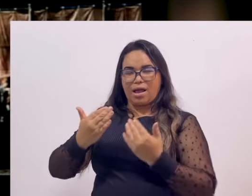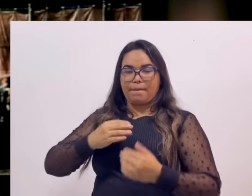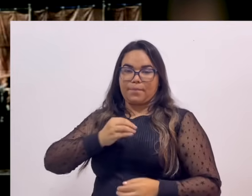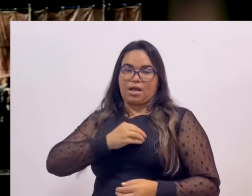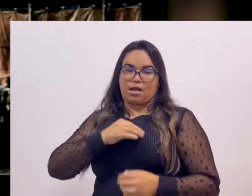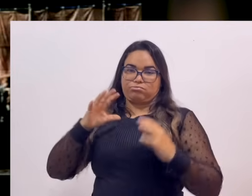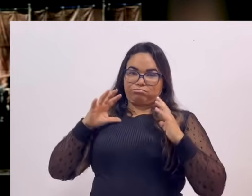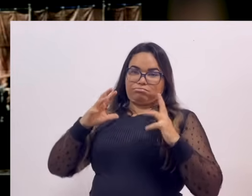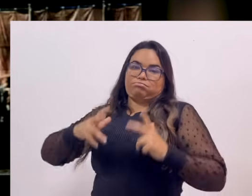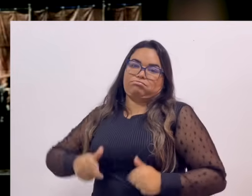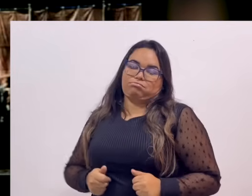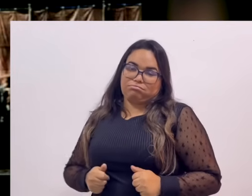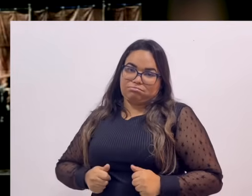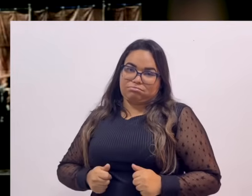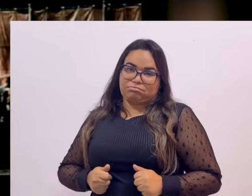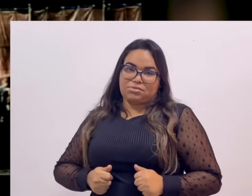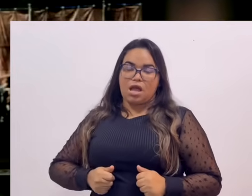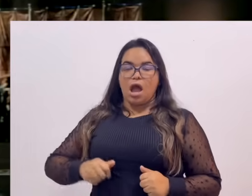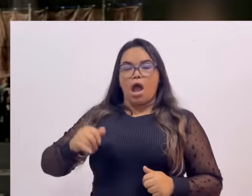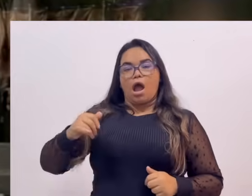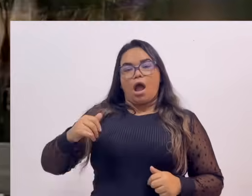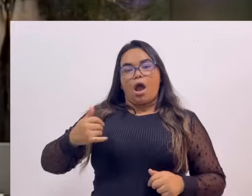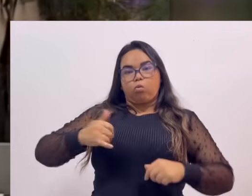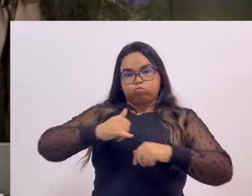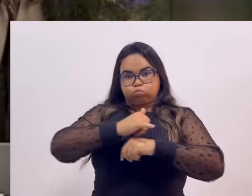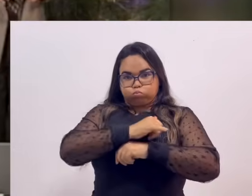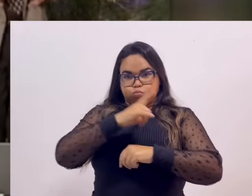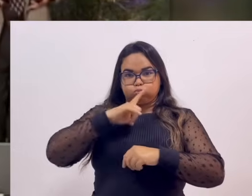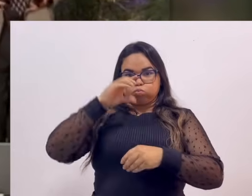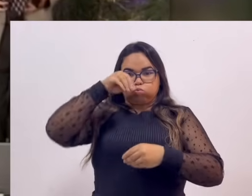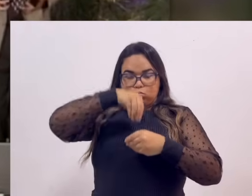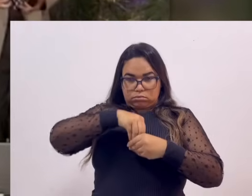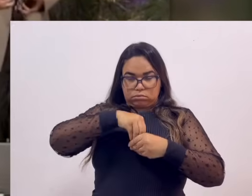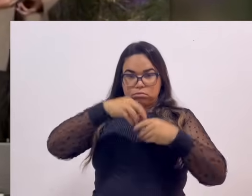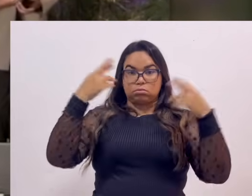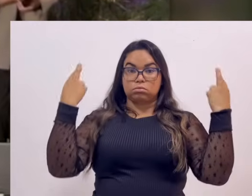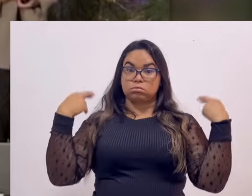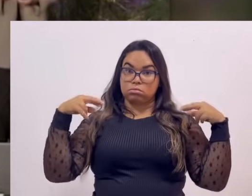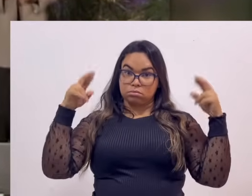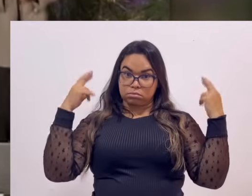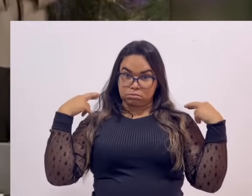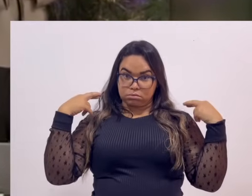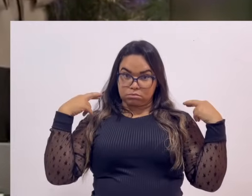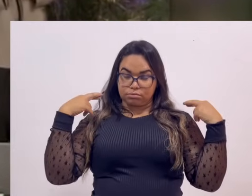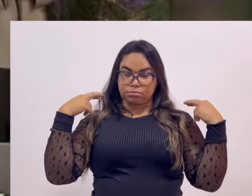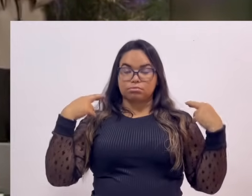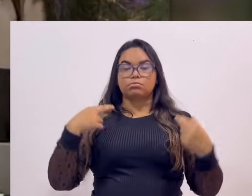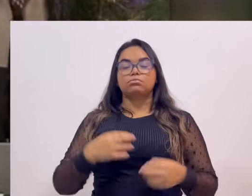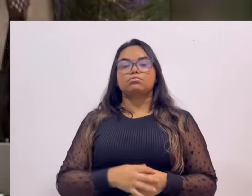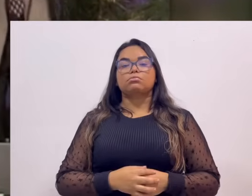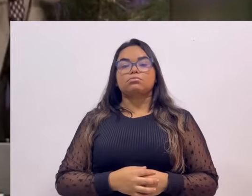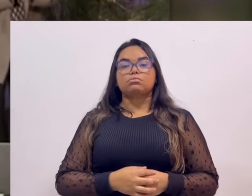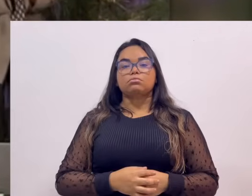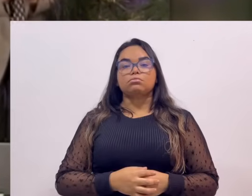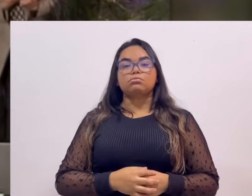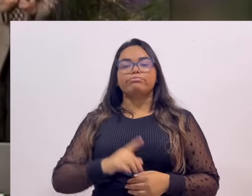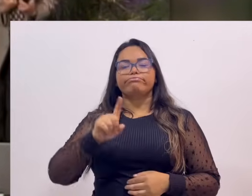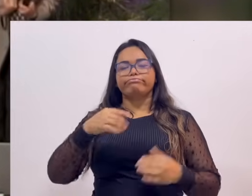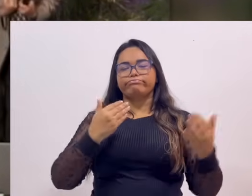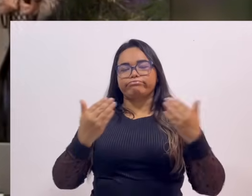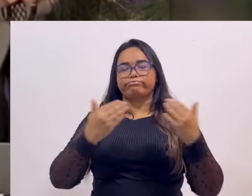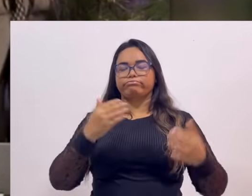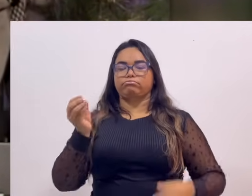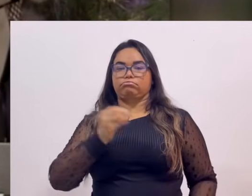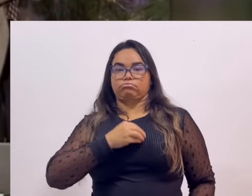gordura era uma purificação do pecado portanto a gordura que está nas partes interiores envolvendo os órgãos internos